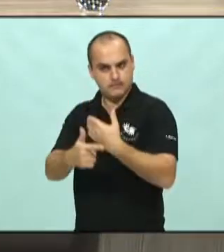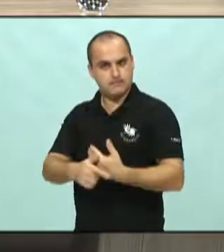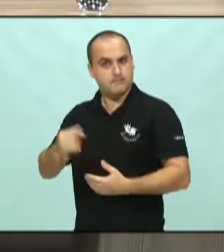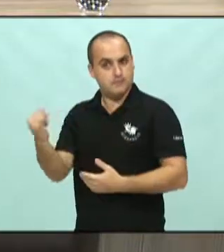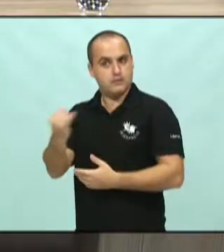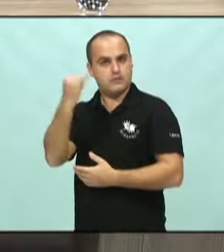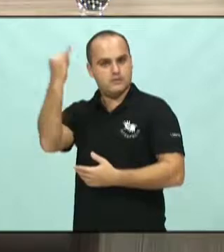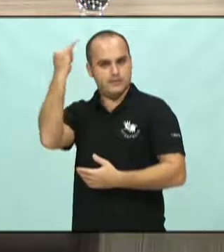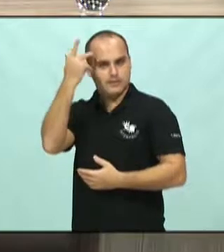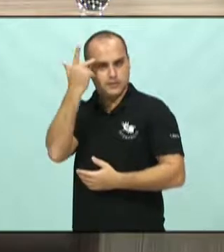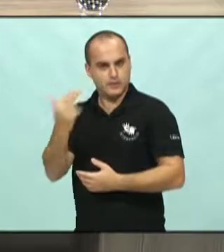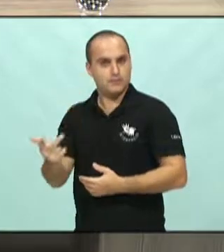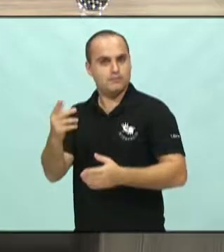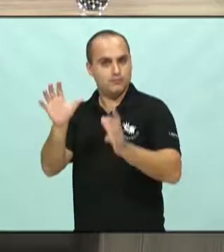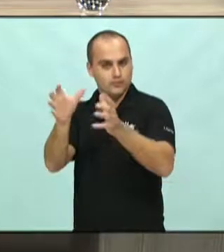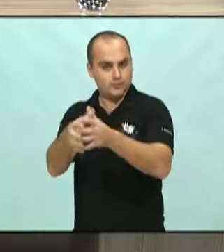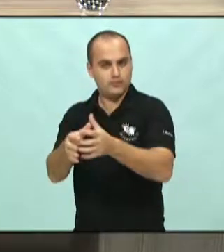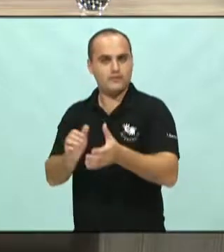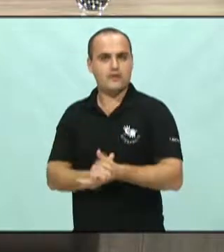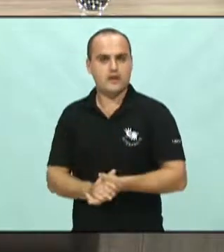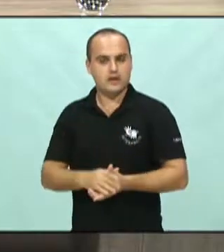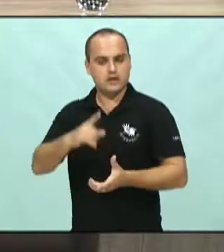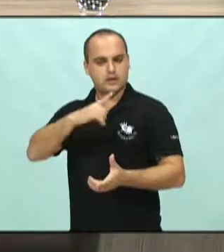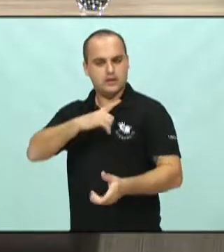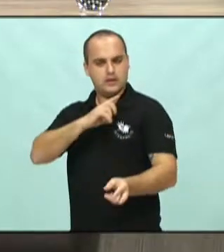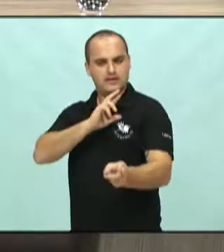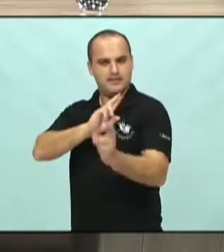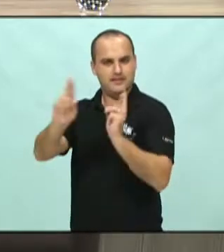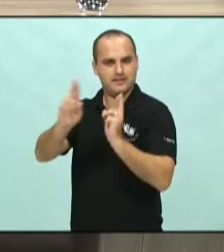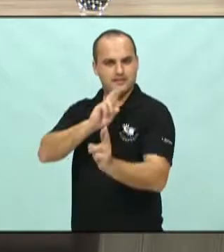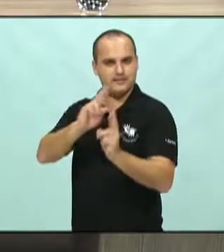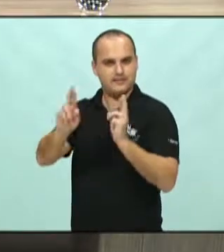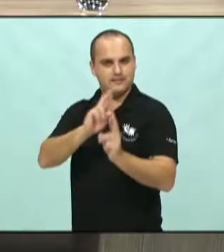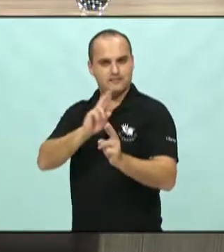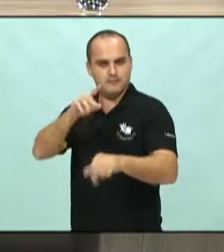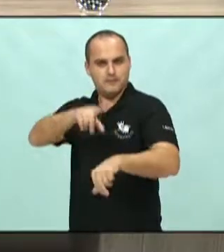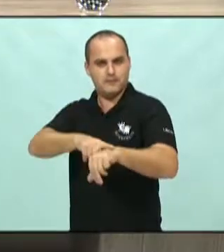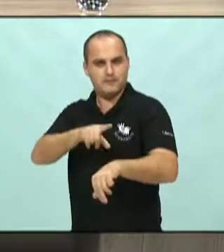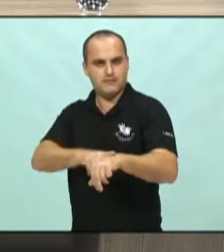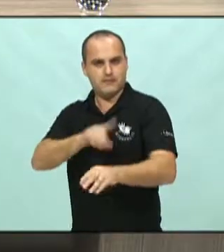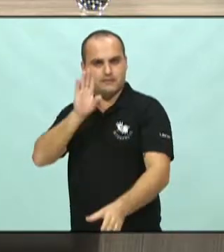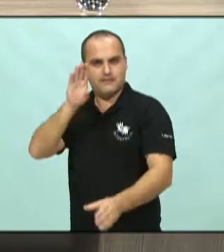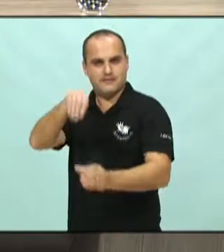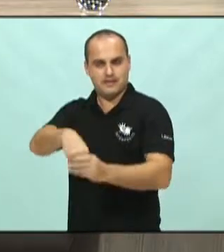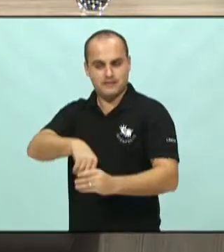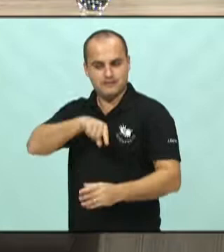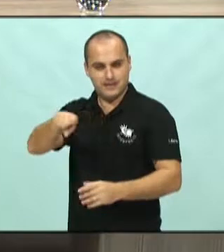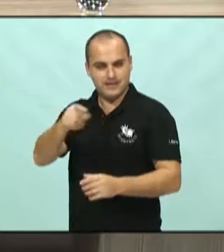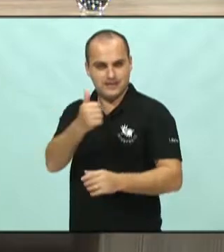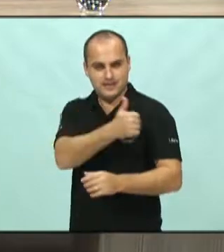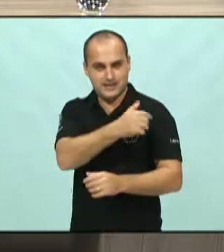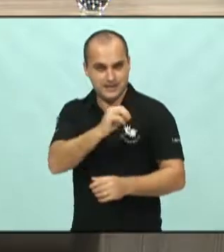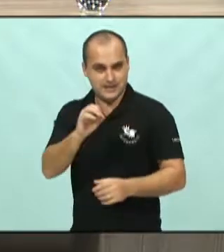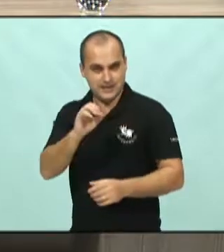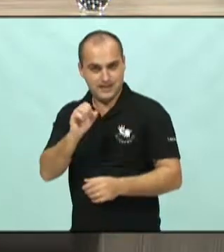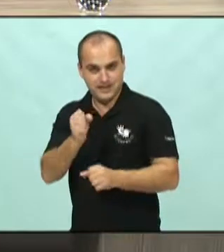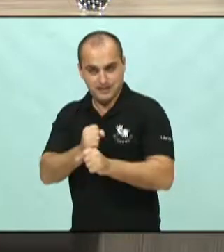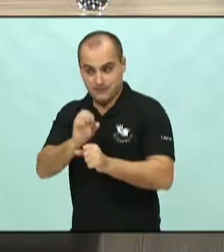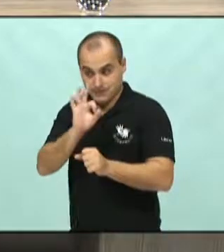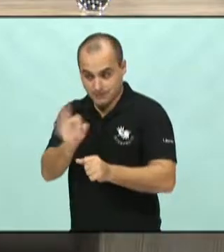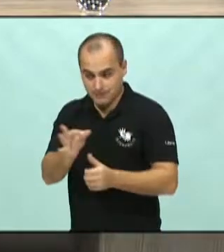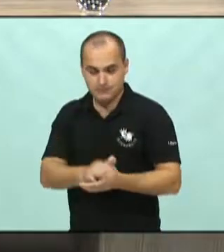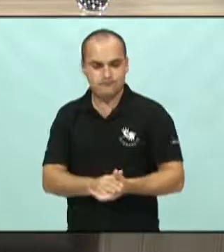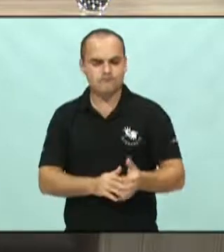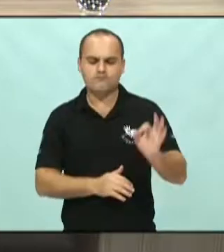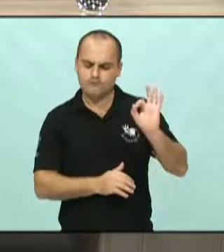né? Tem o seu relacionamento, a sua trajetória dentro desse centenário, não tem, Fernando? Sem dúvida,